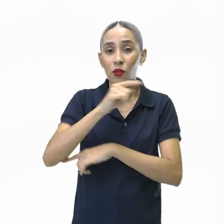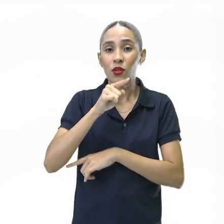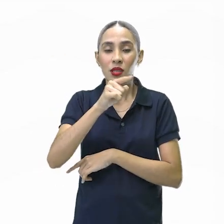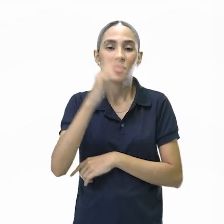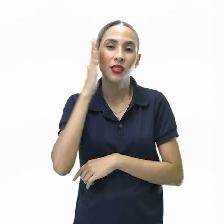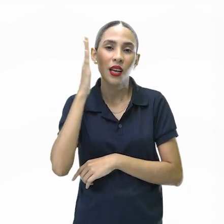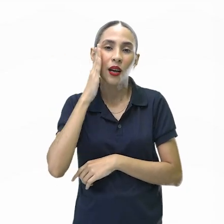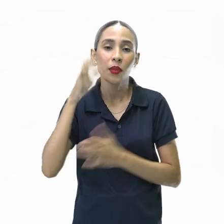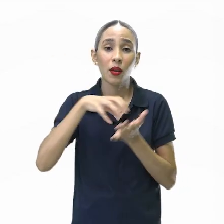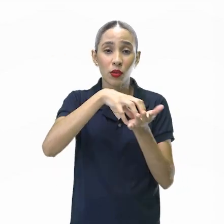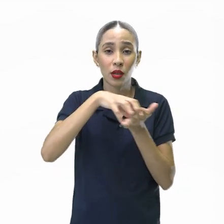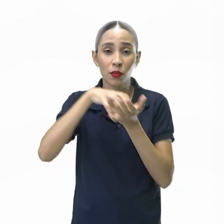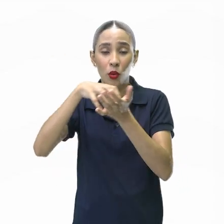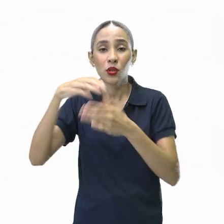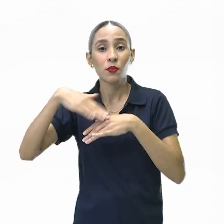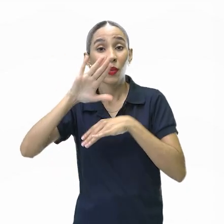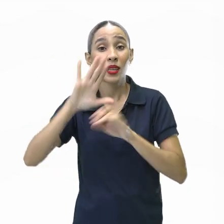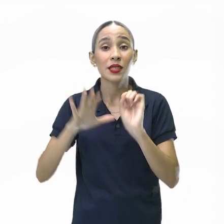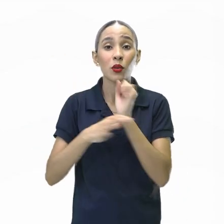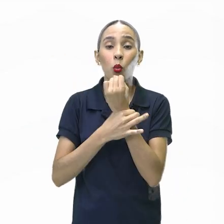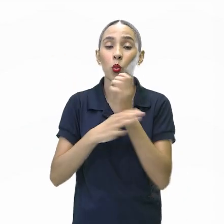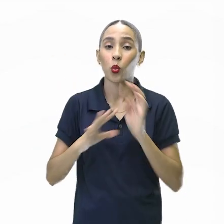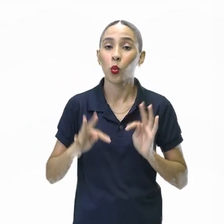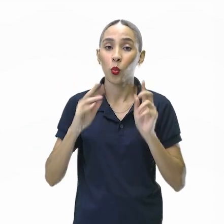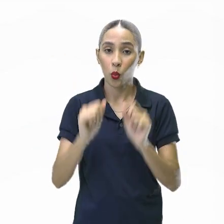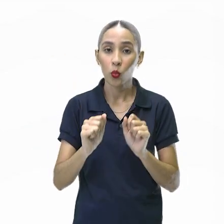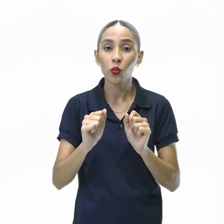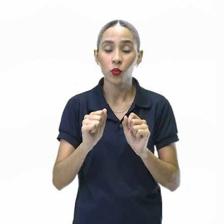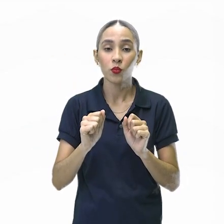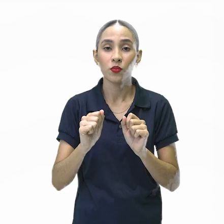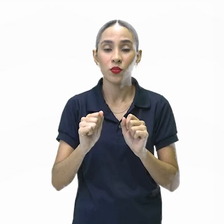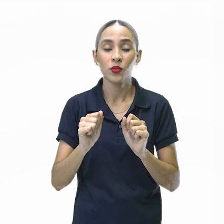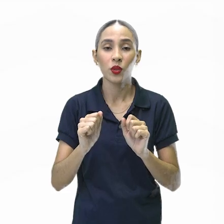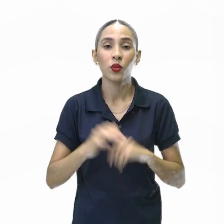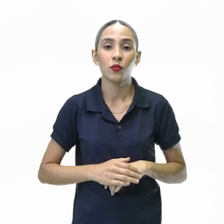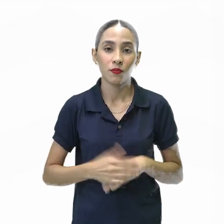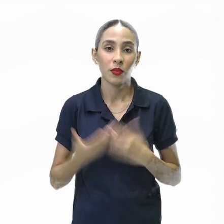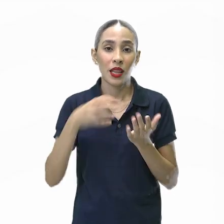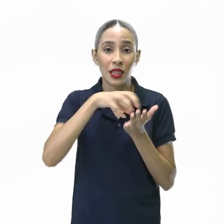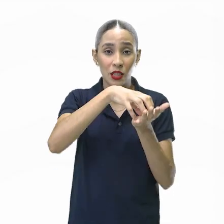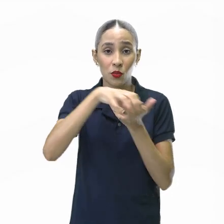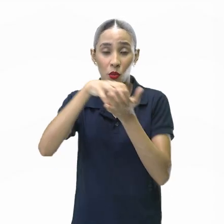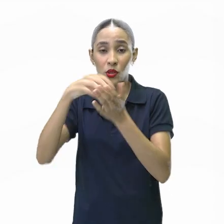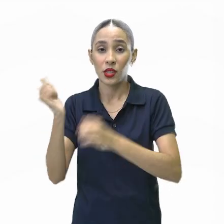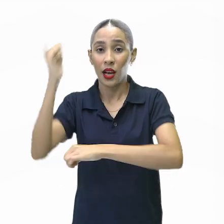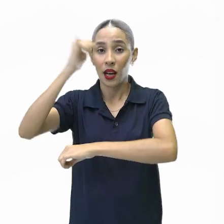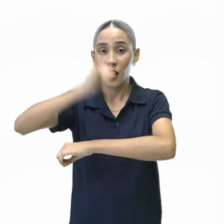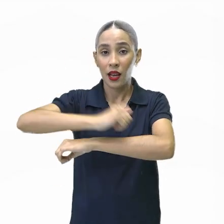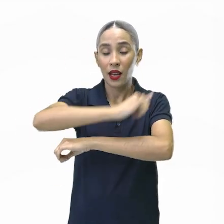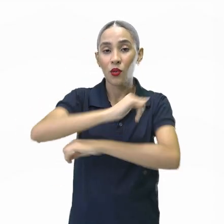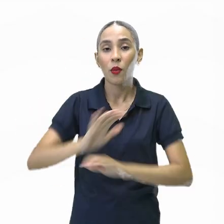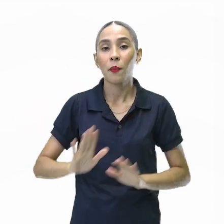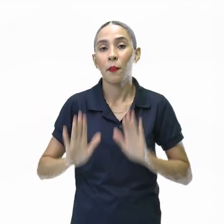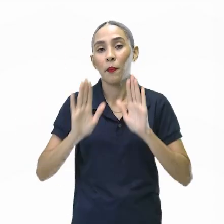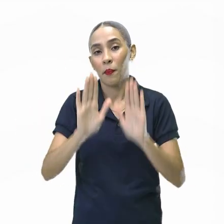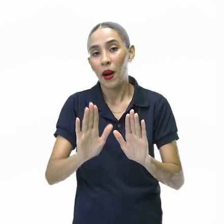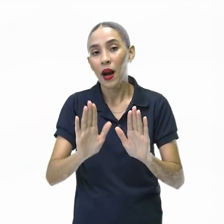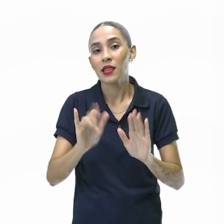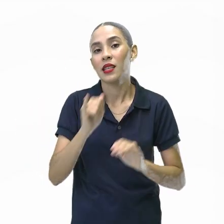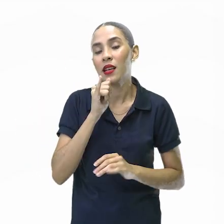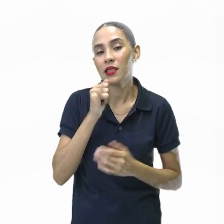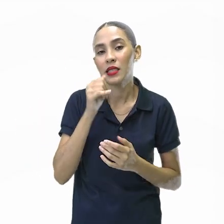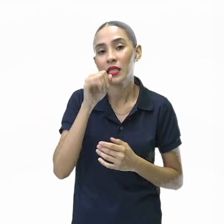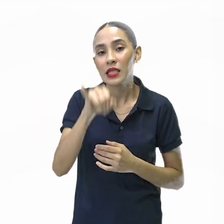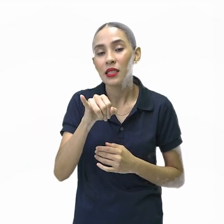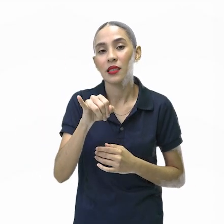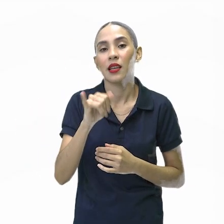dos transportes mais seguros do mundo, né? A questão do transporte aéreo. Mas quando há um acidente